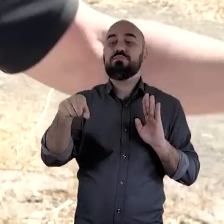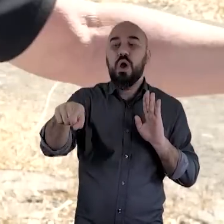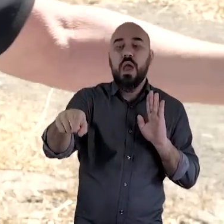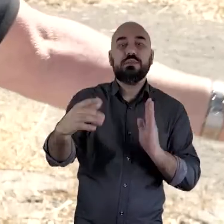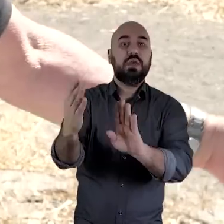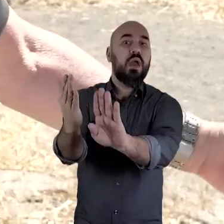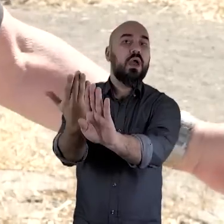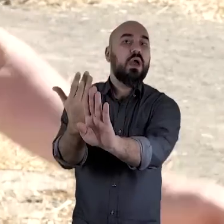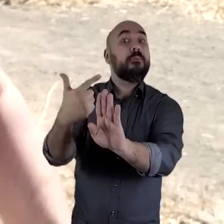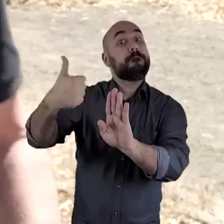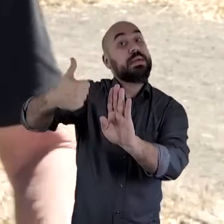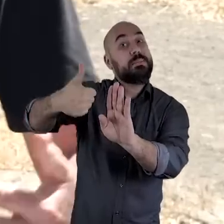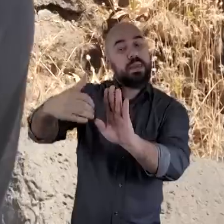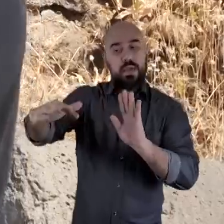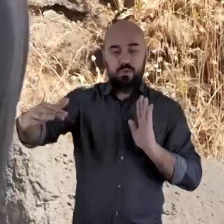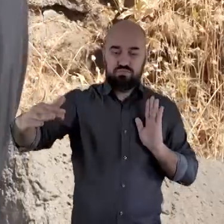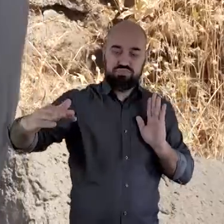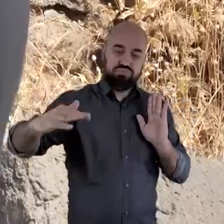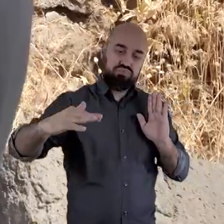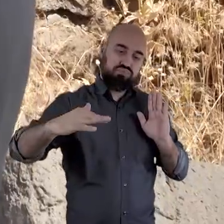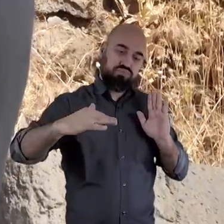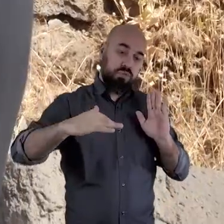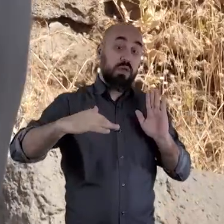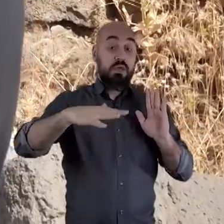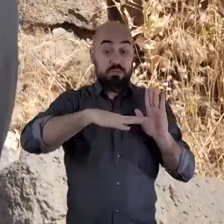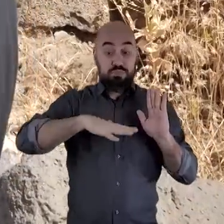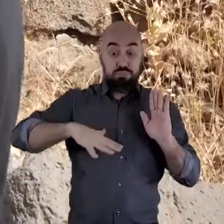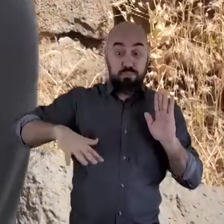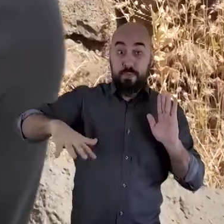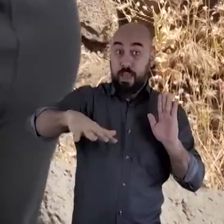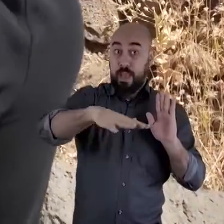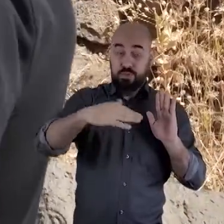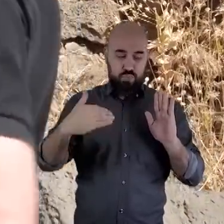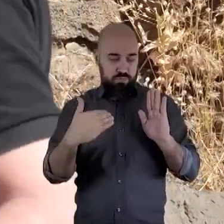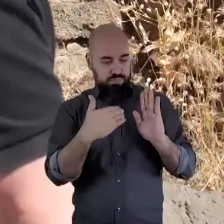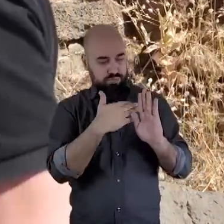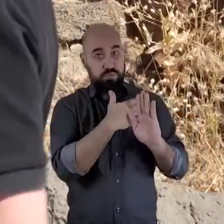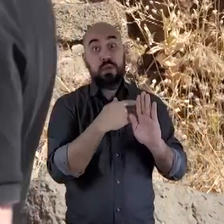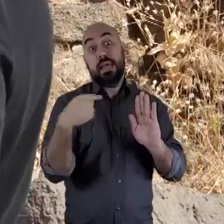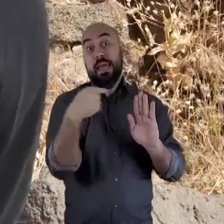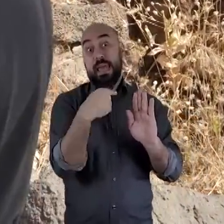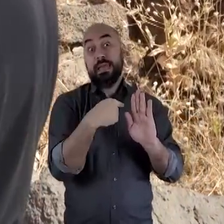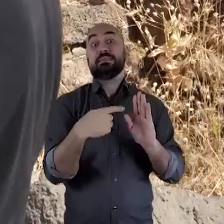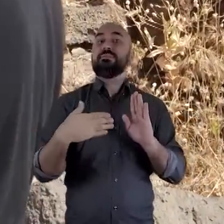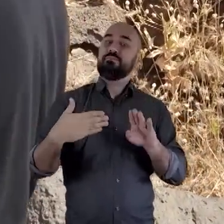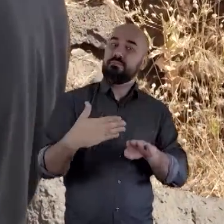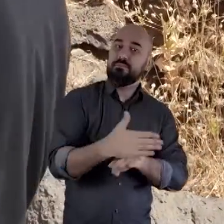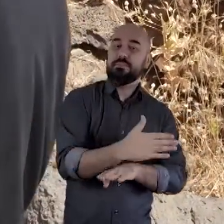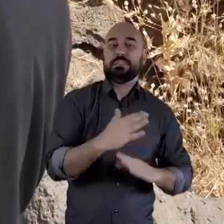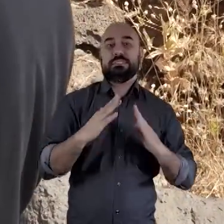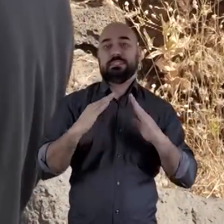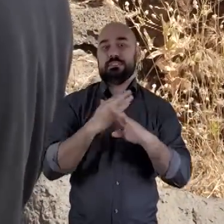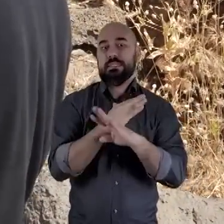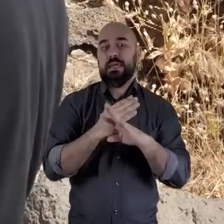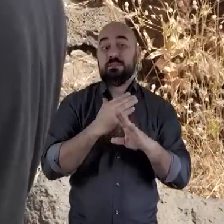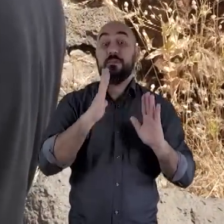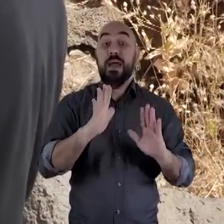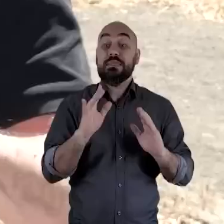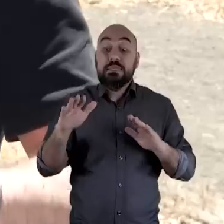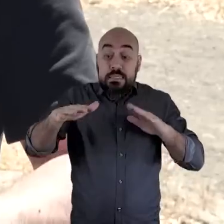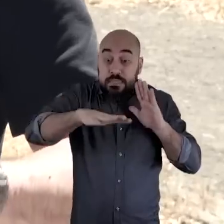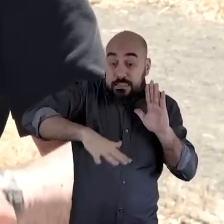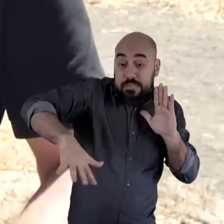pela entrada exterior, depois pelo pátio aqui, e então entravam na cidade. Mas o pátio é a parte